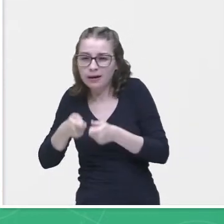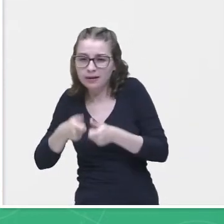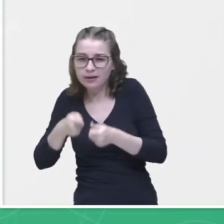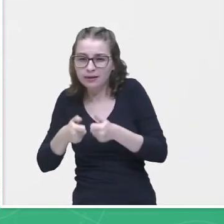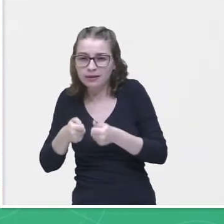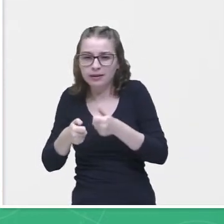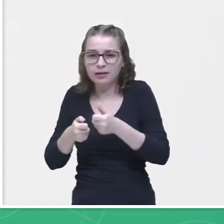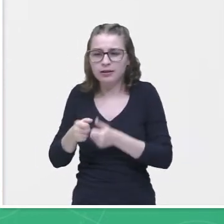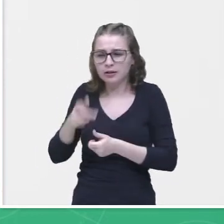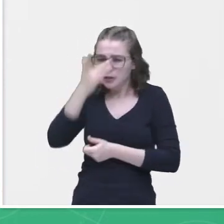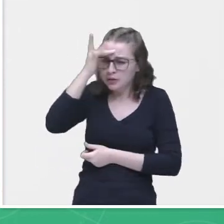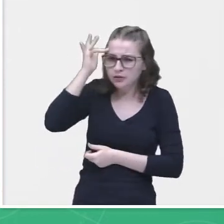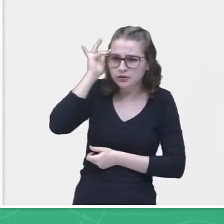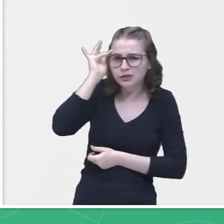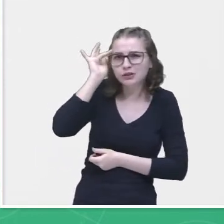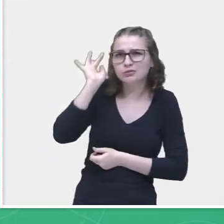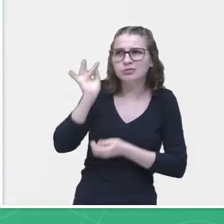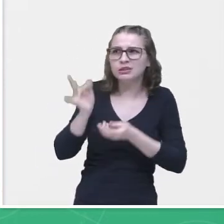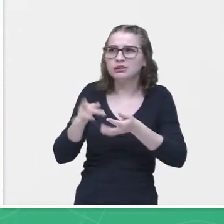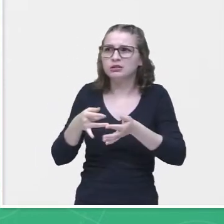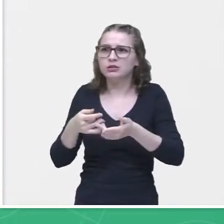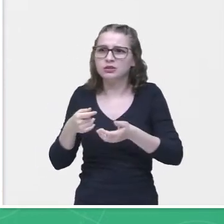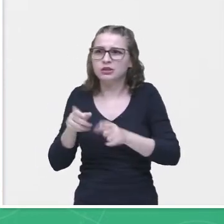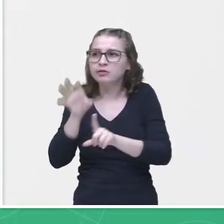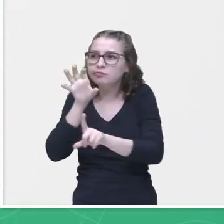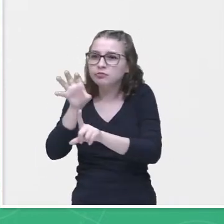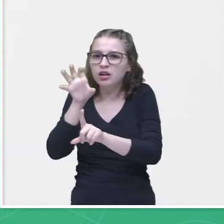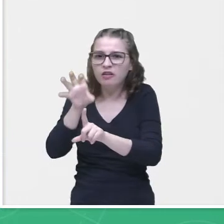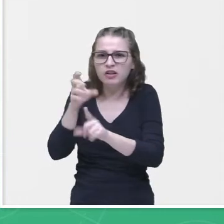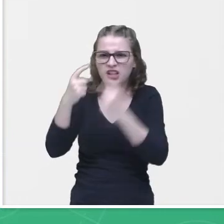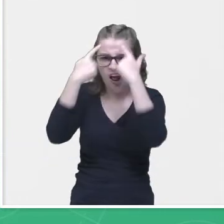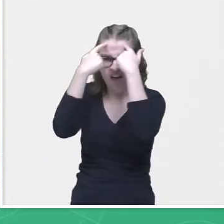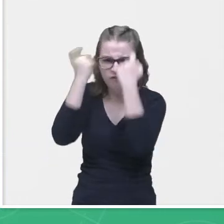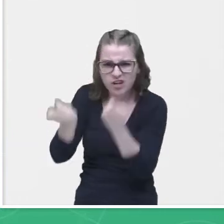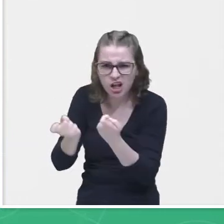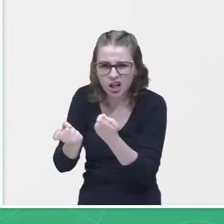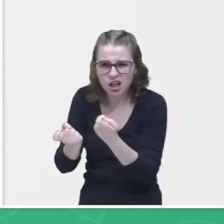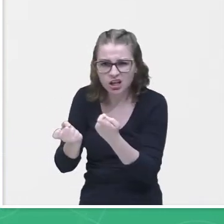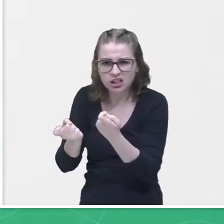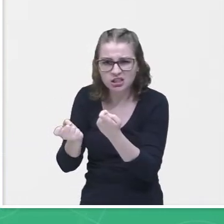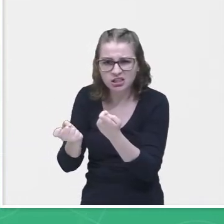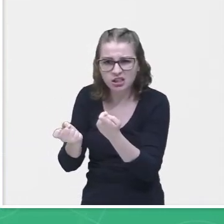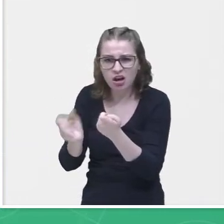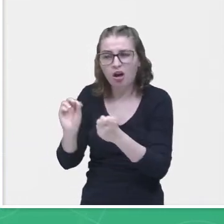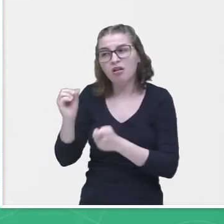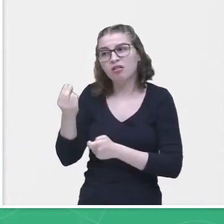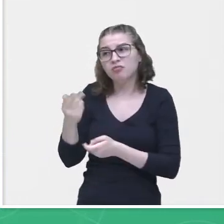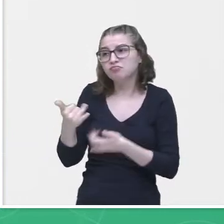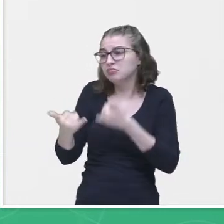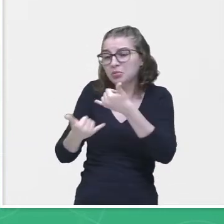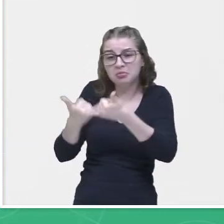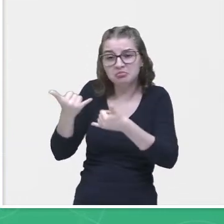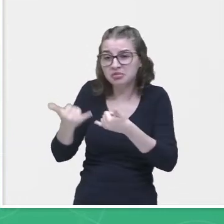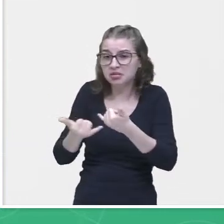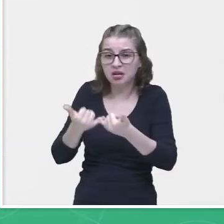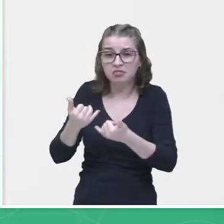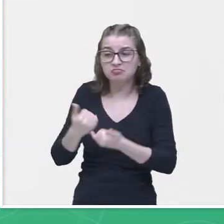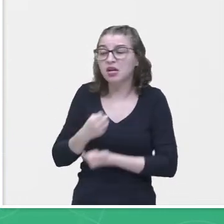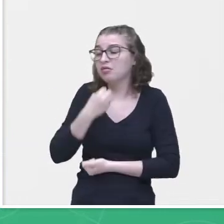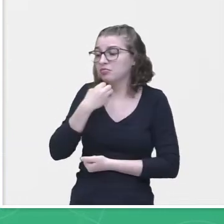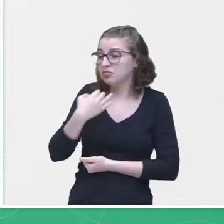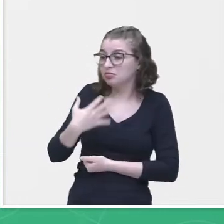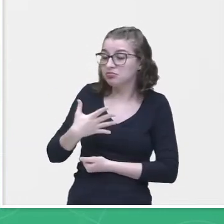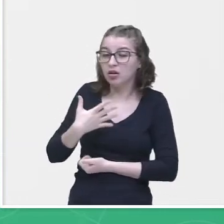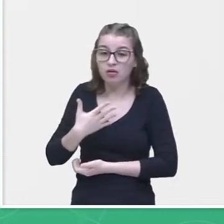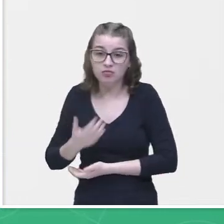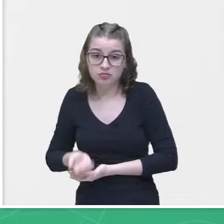pessoas que podem sim ser induzidas à violência, como geralmente falam? Ou não? É uma situação ali que pode acontecer,